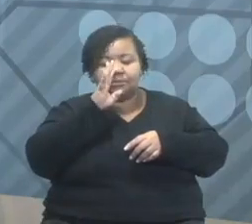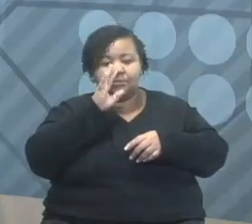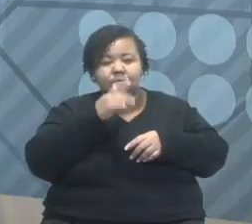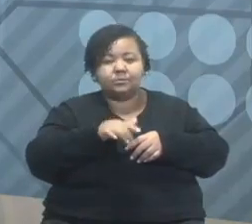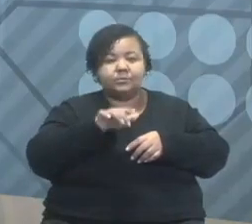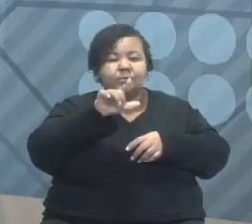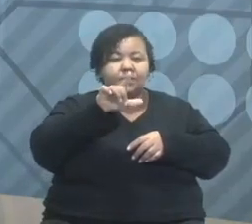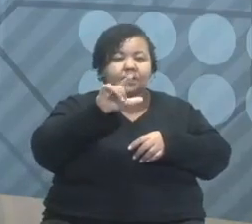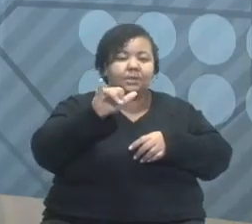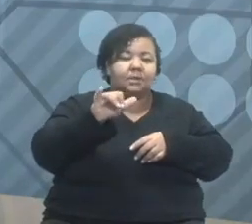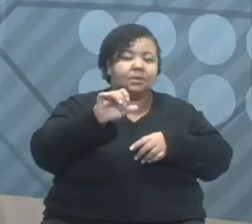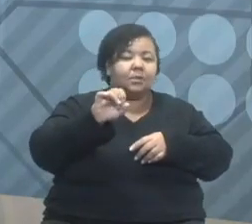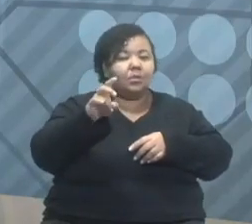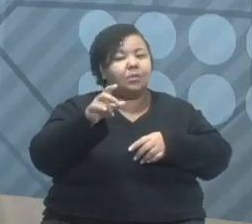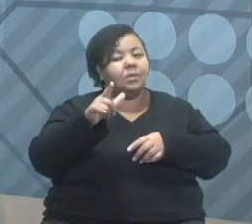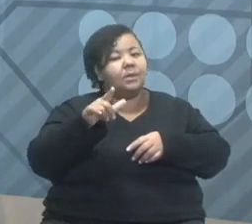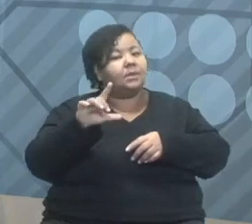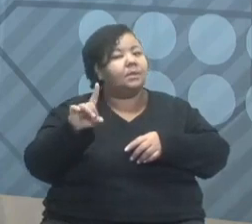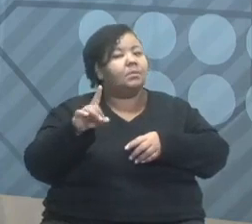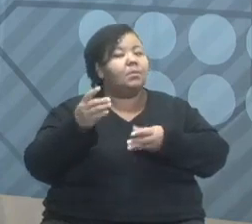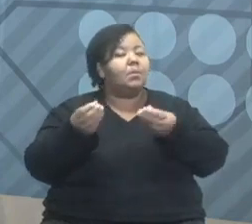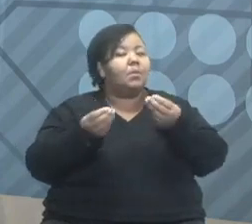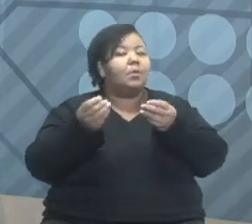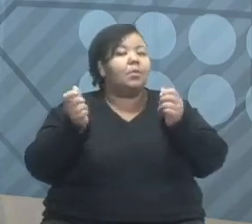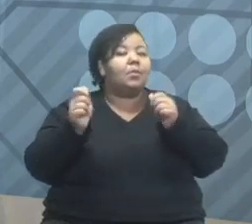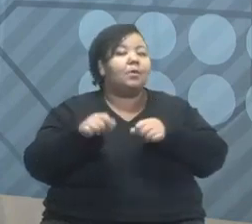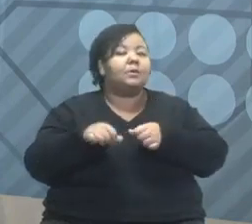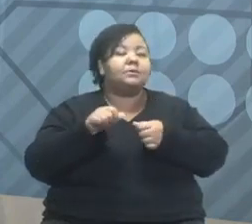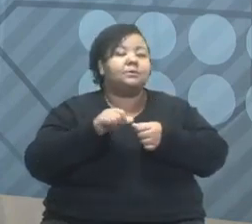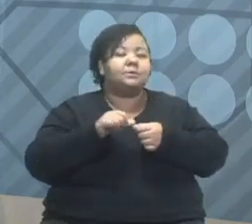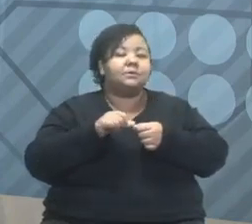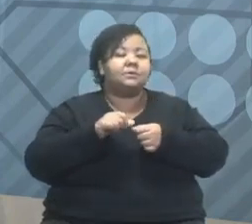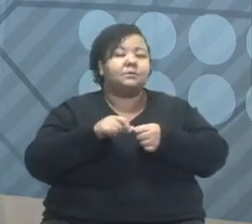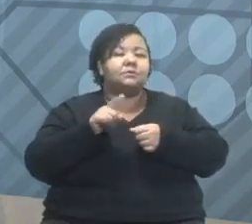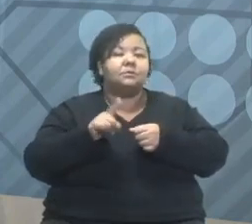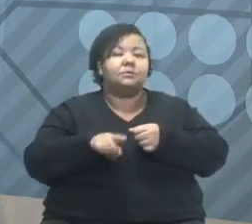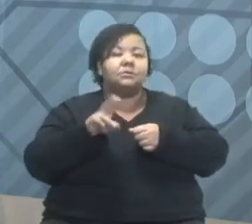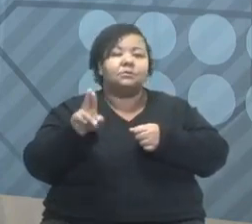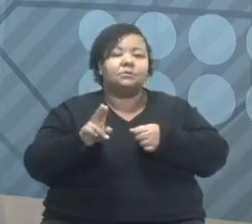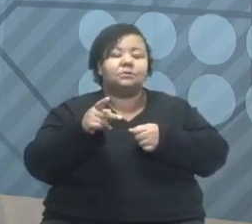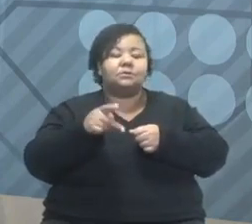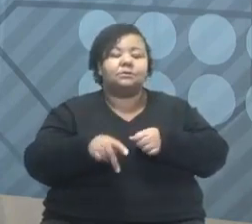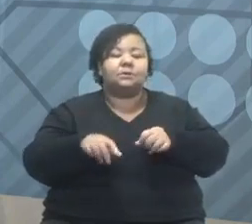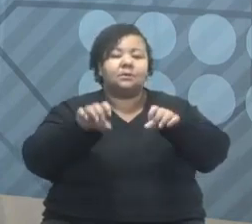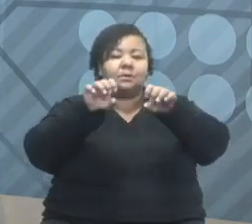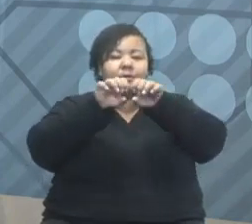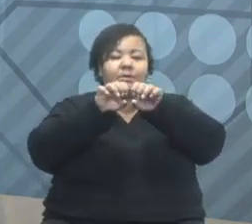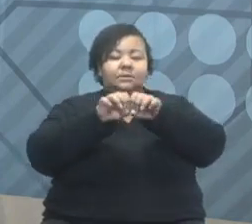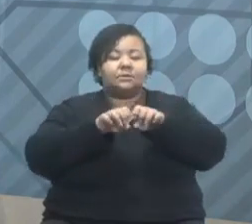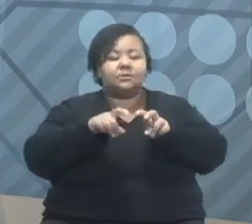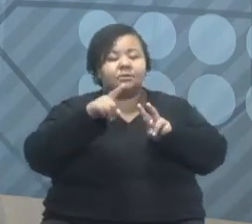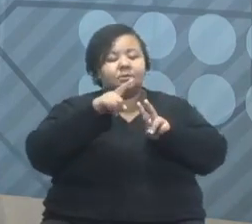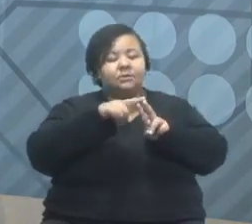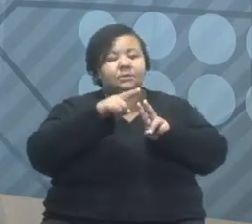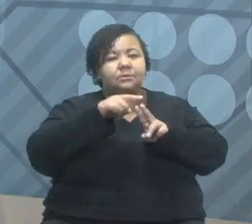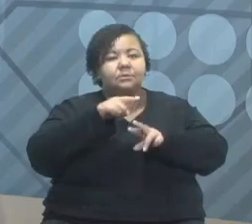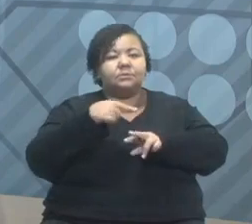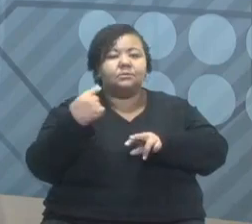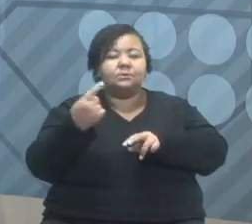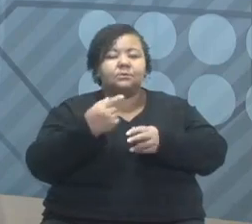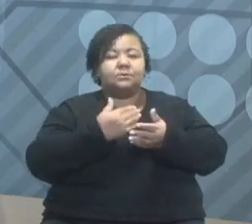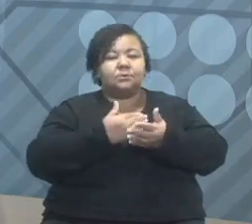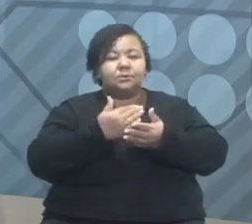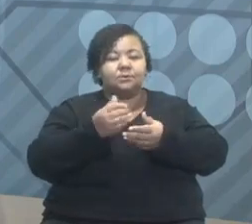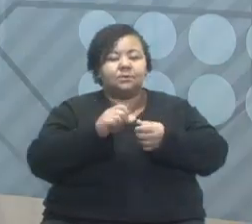ou LD. Como a gente pode realizar esse procedimento? Podemos fazer uso daquela equação vetorial. Então, é dela que nós vamos partir para fazer